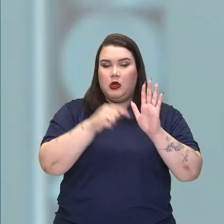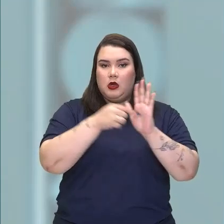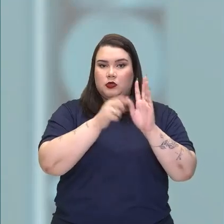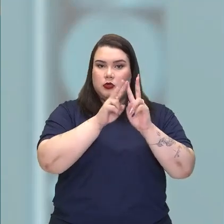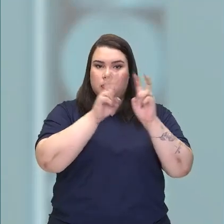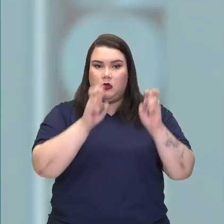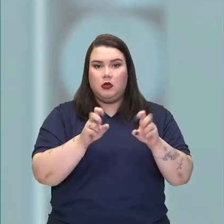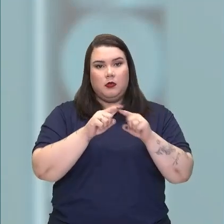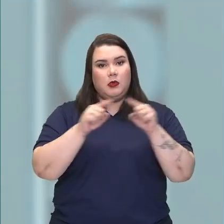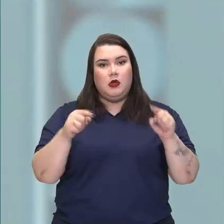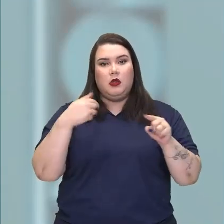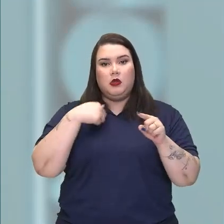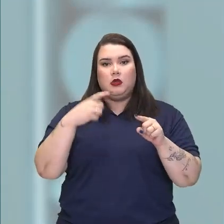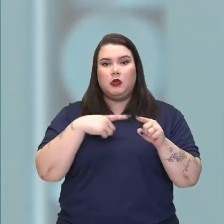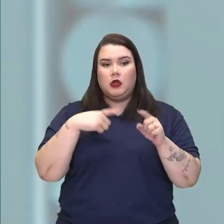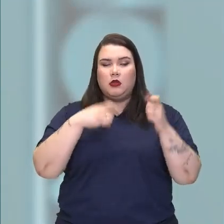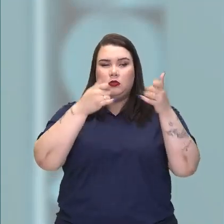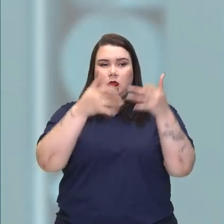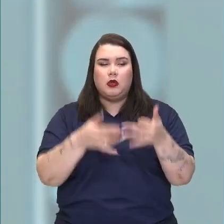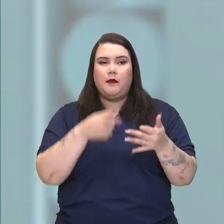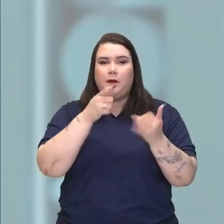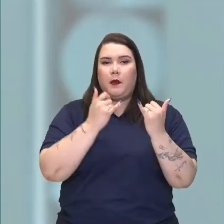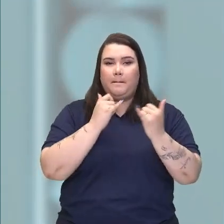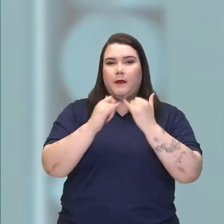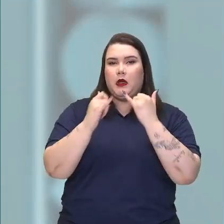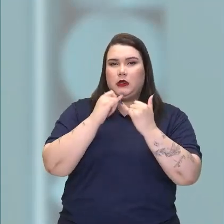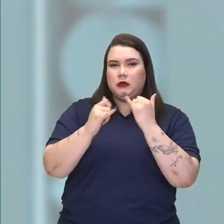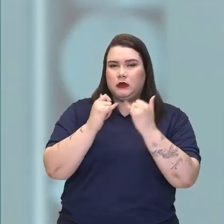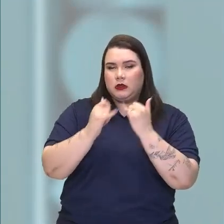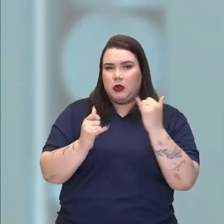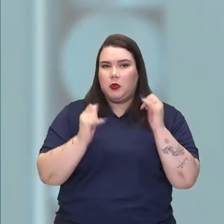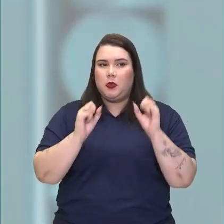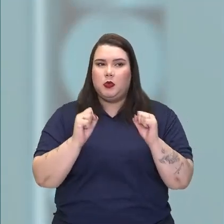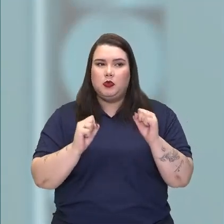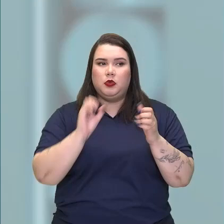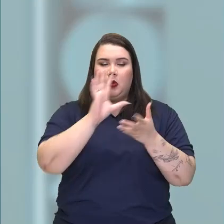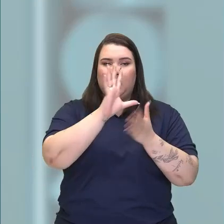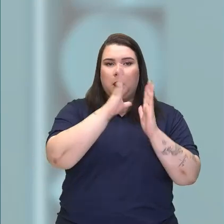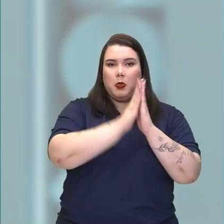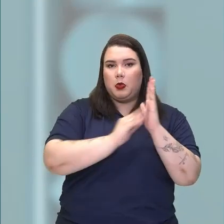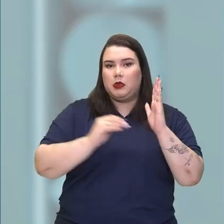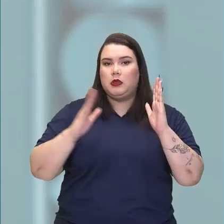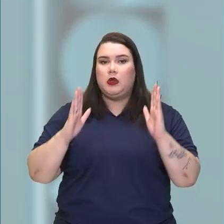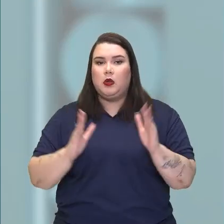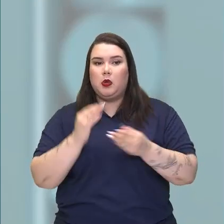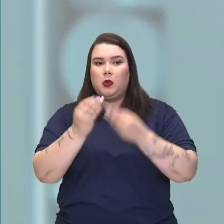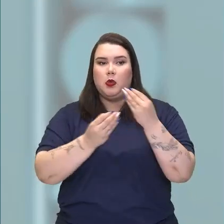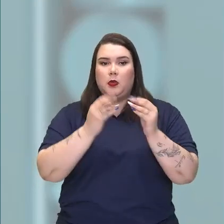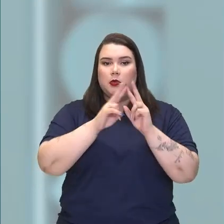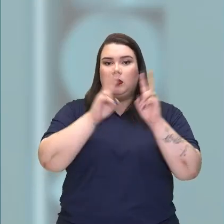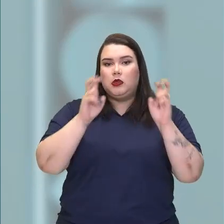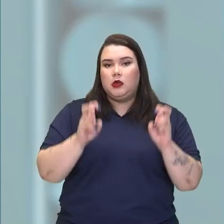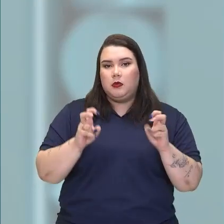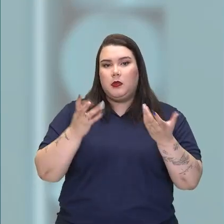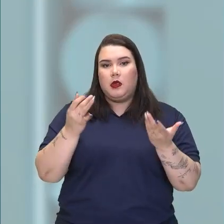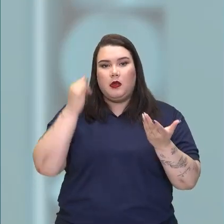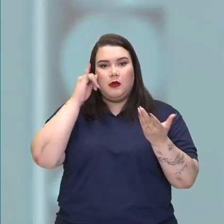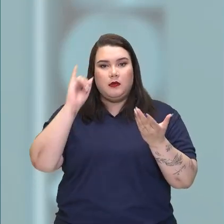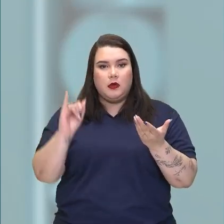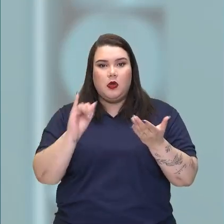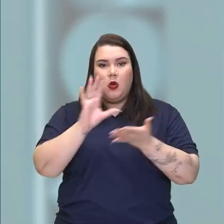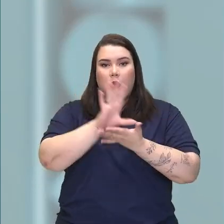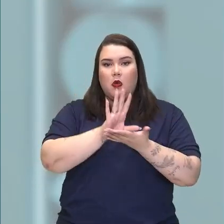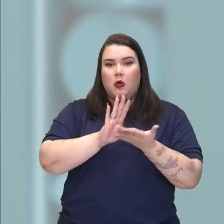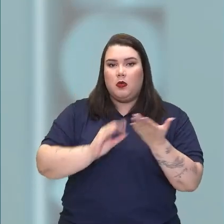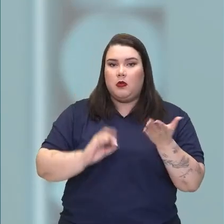mas eu estou mais ou menos dando a você o caminho sobre o que é o tema, até para que não possa sair ali na